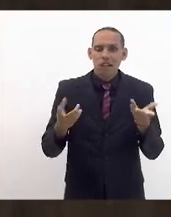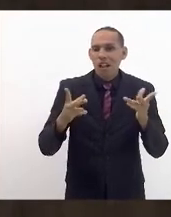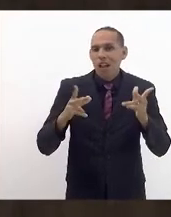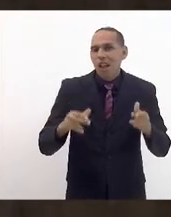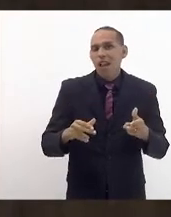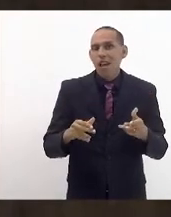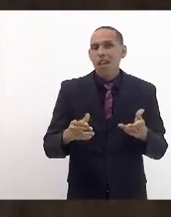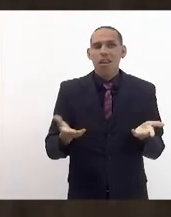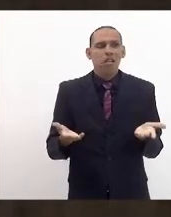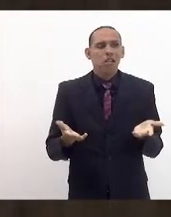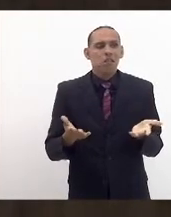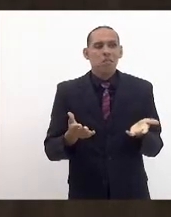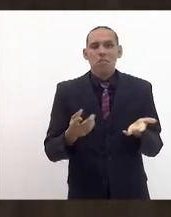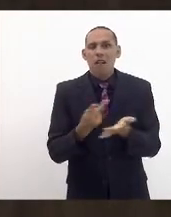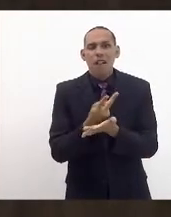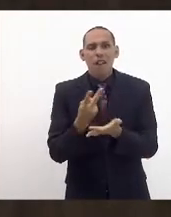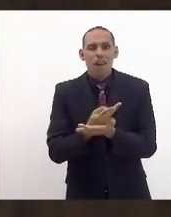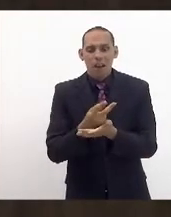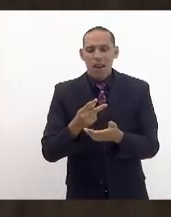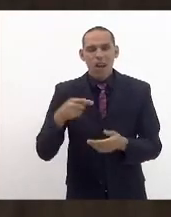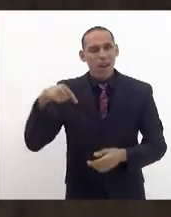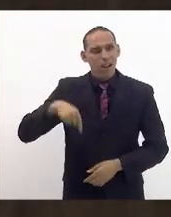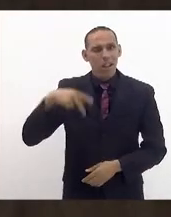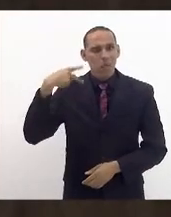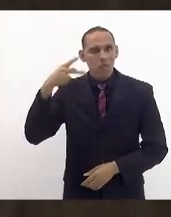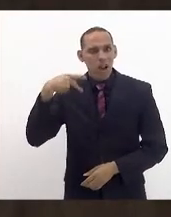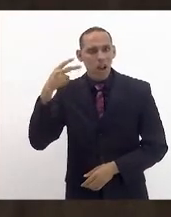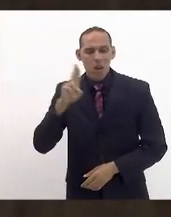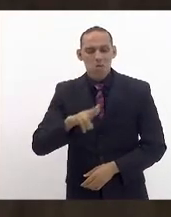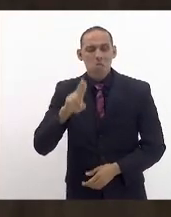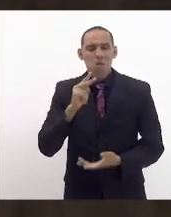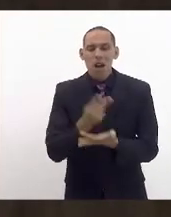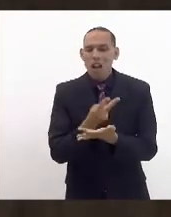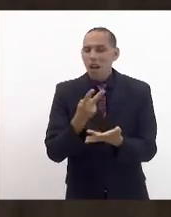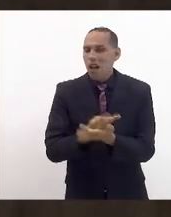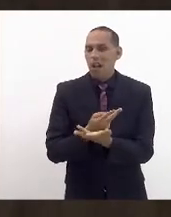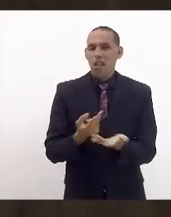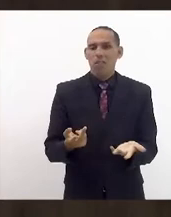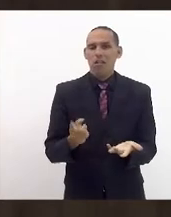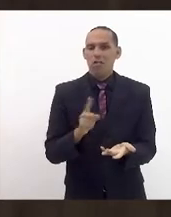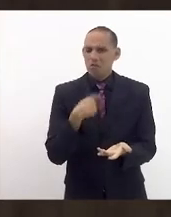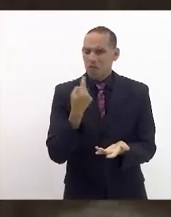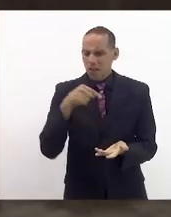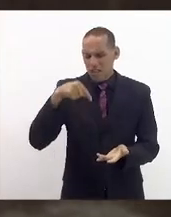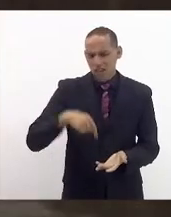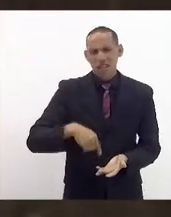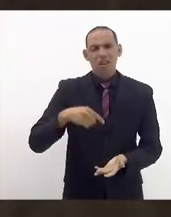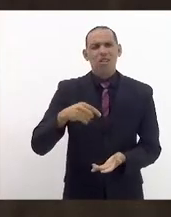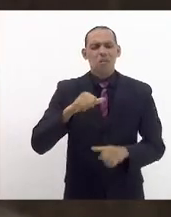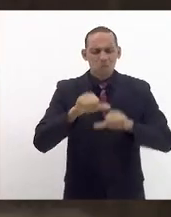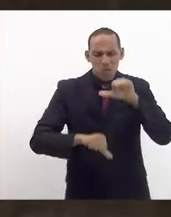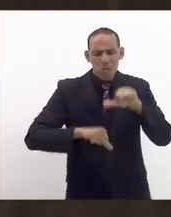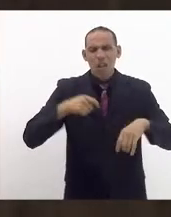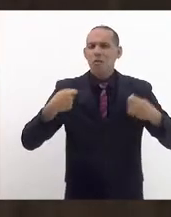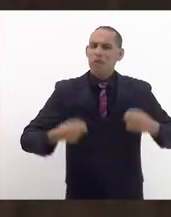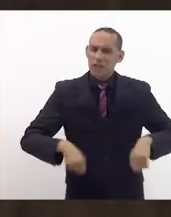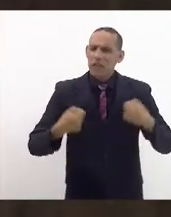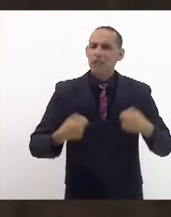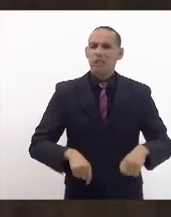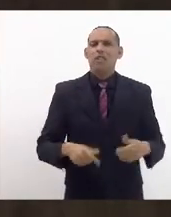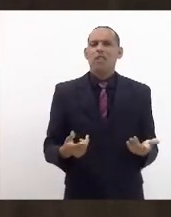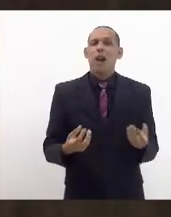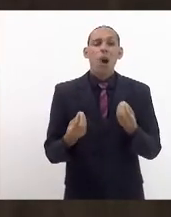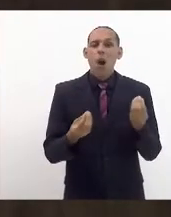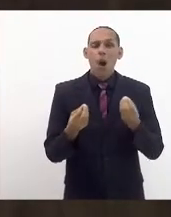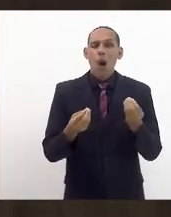baixa de se usar o parlamento, uma forma que a gente aqui dentro deveria mudar com um projeto